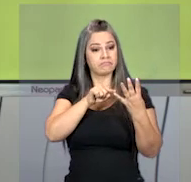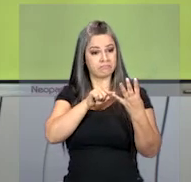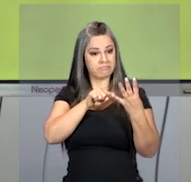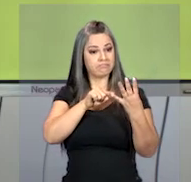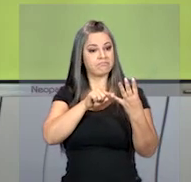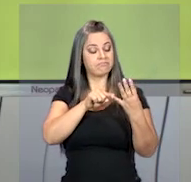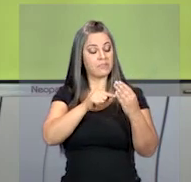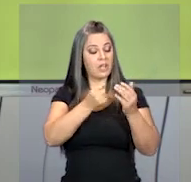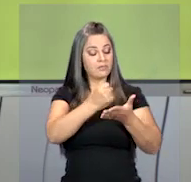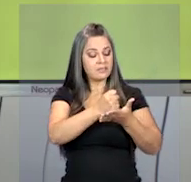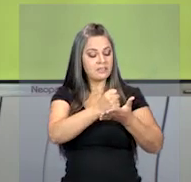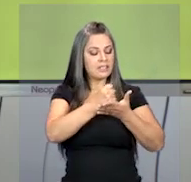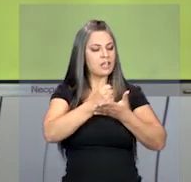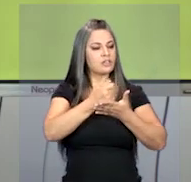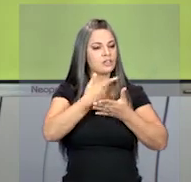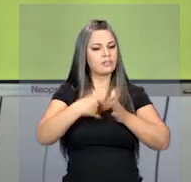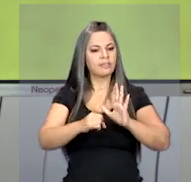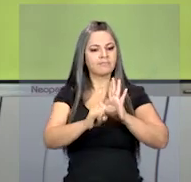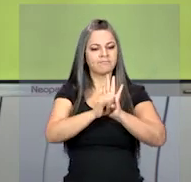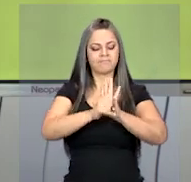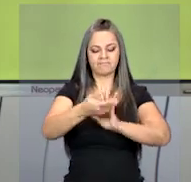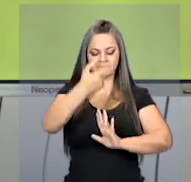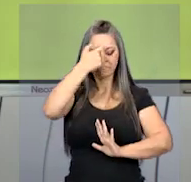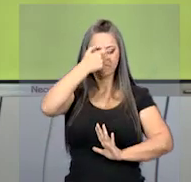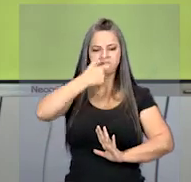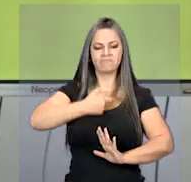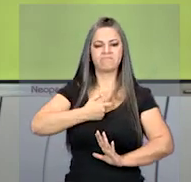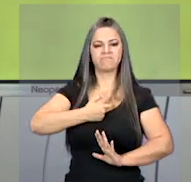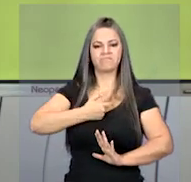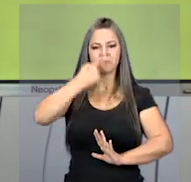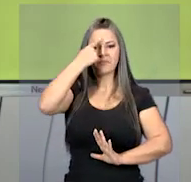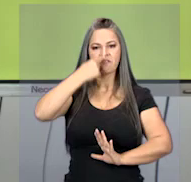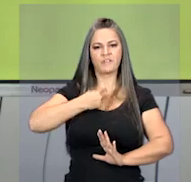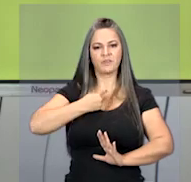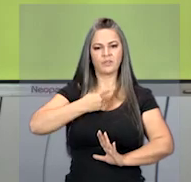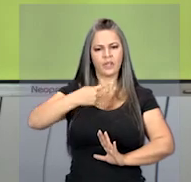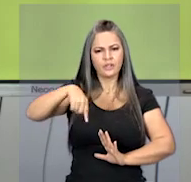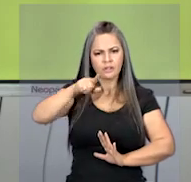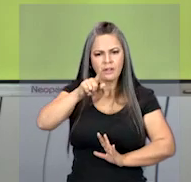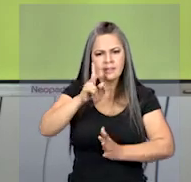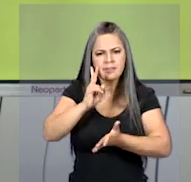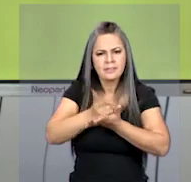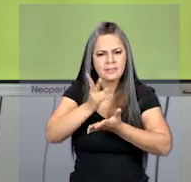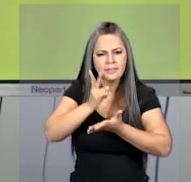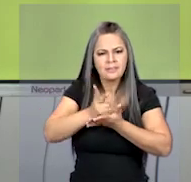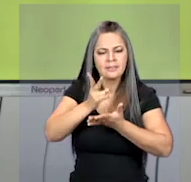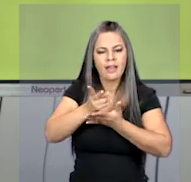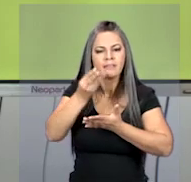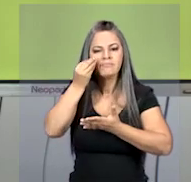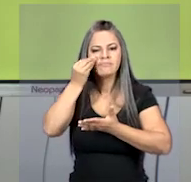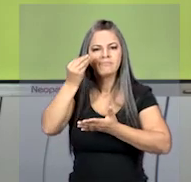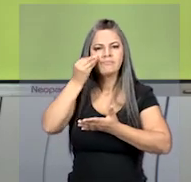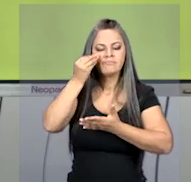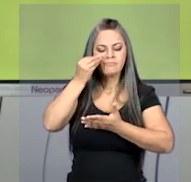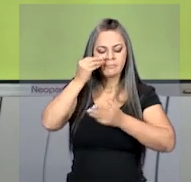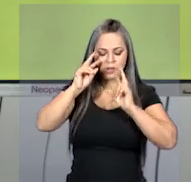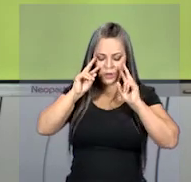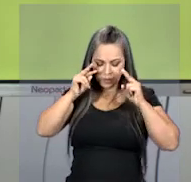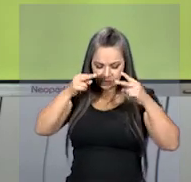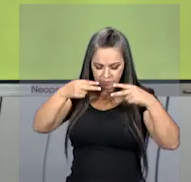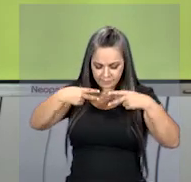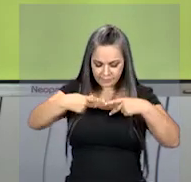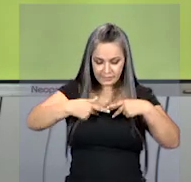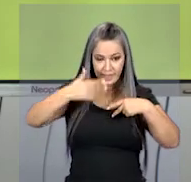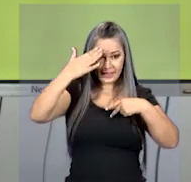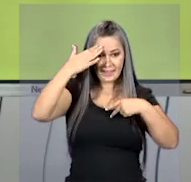nossa identidade. Cada um de nós busca isso o tempo todo, né? Buscar uma formação interior e a nossa identidade.